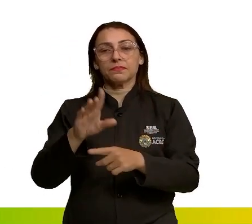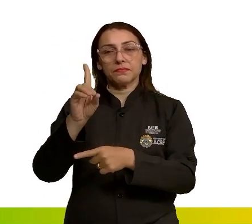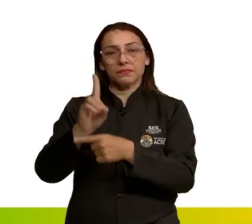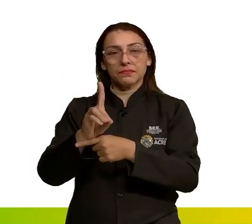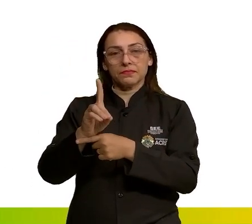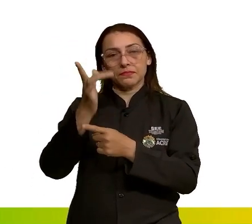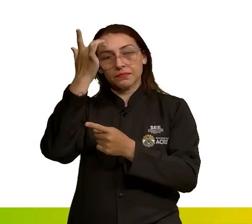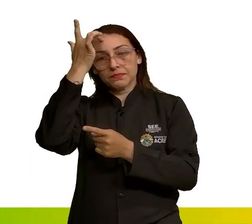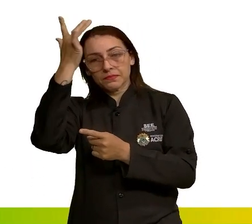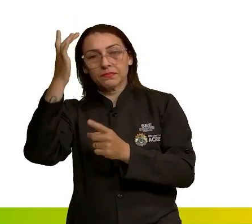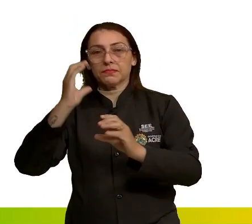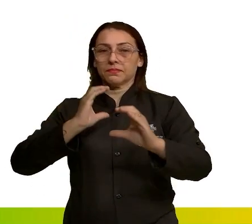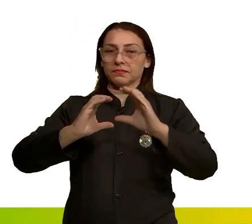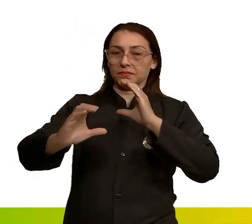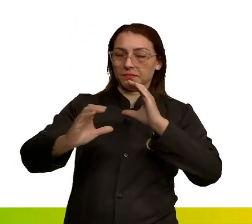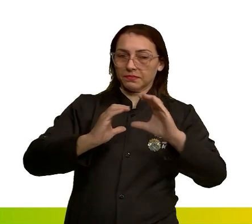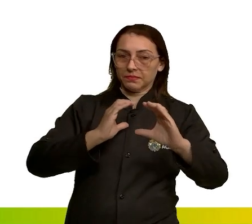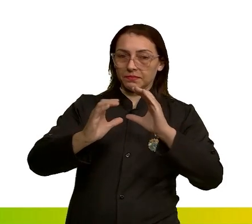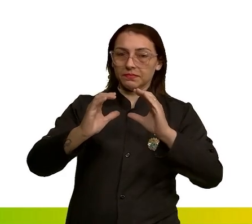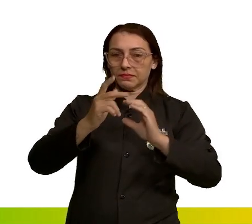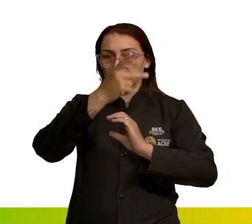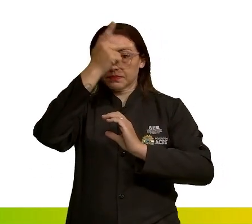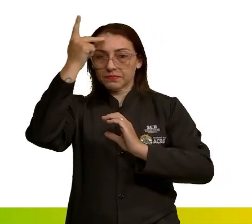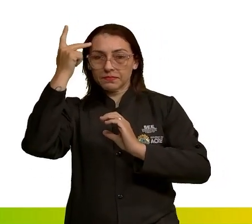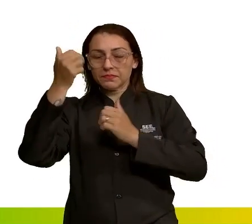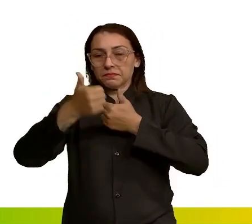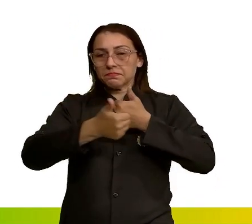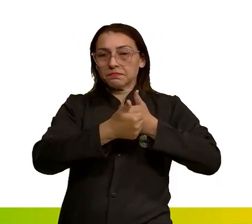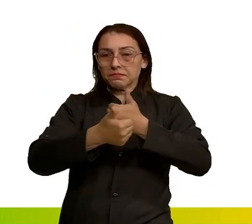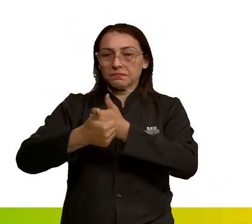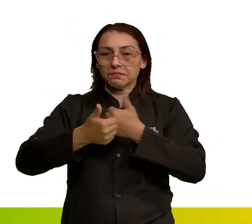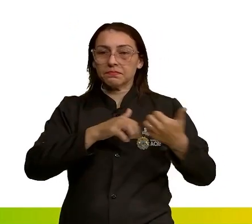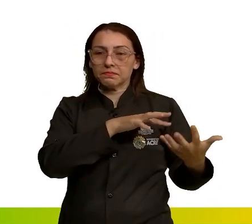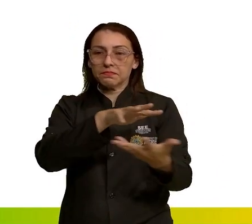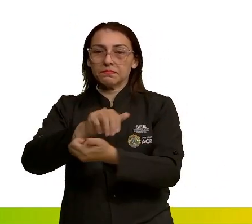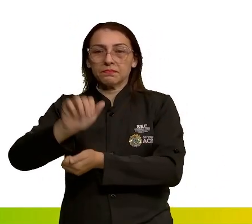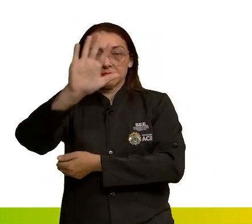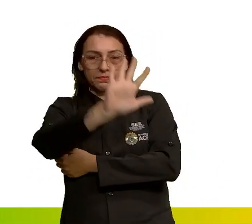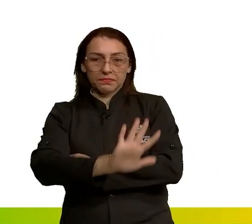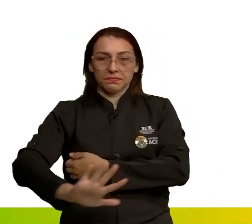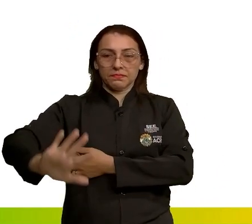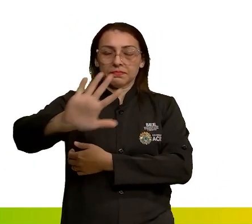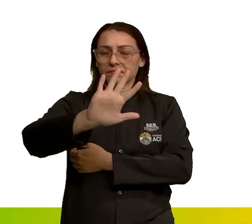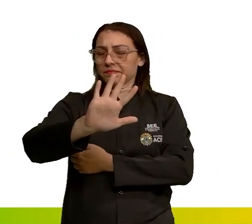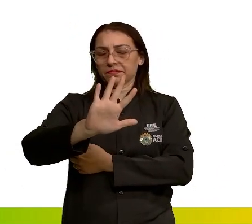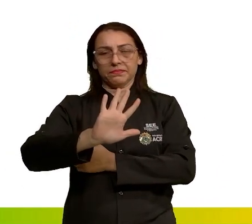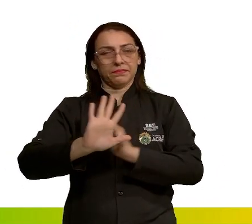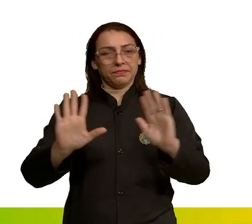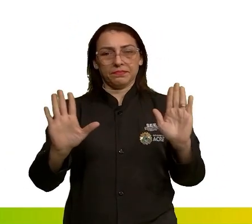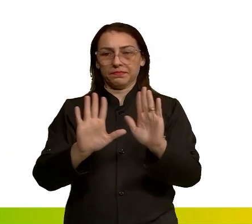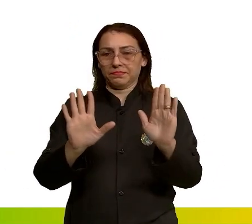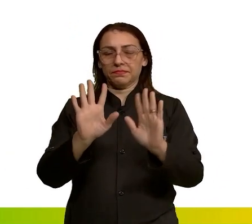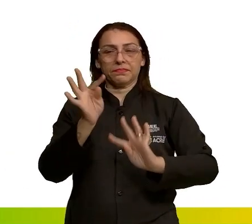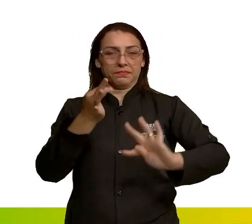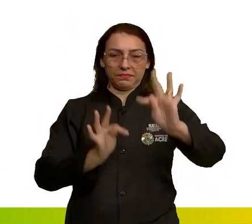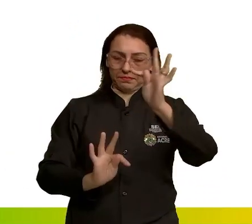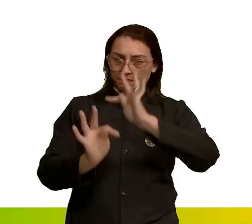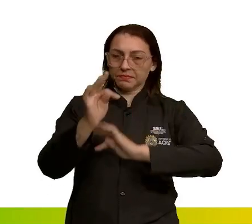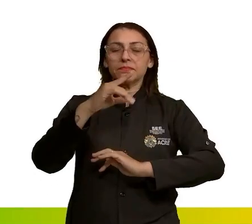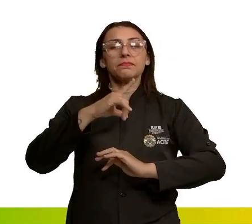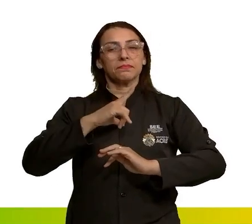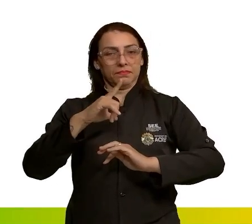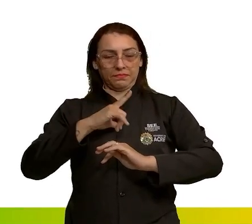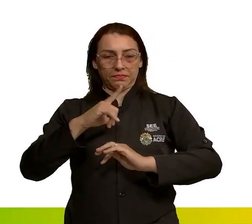D. Facilidade de comunicação com pessoas ao redor do mundo. Não, quer dizer, justamente a tecnologia ela tem